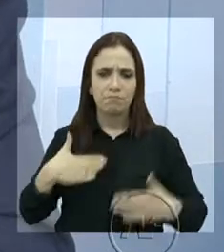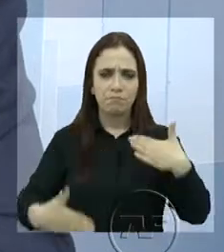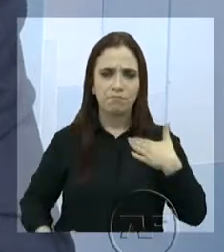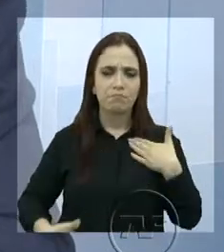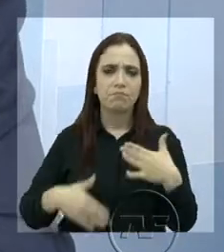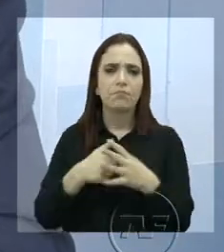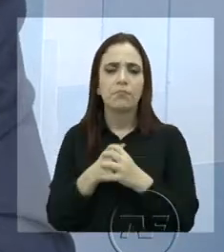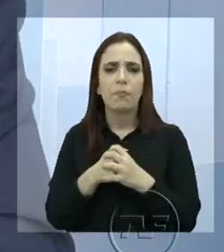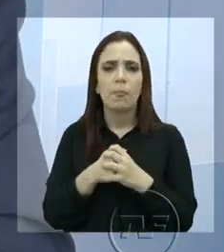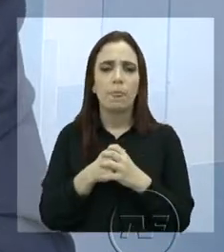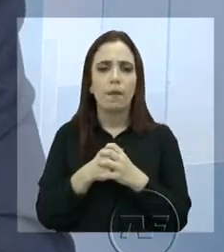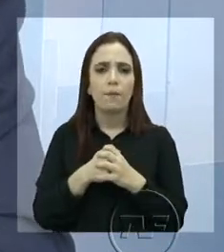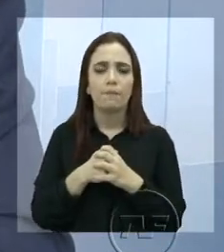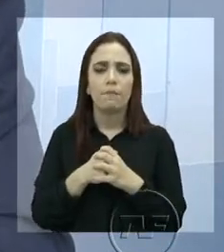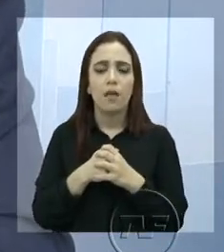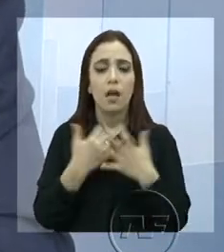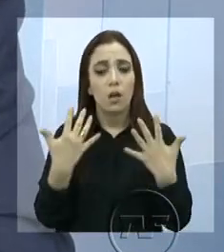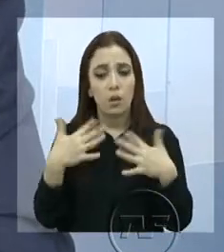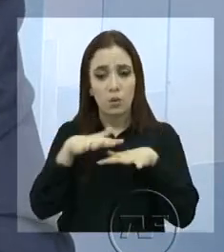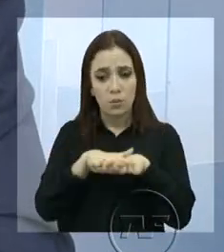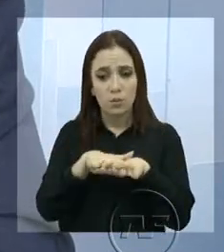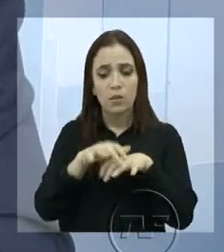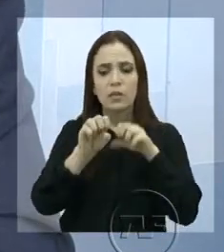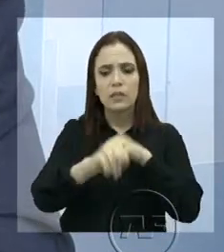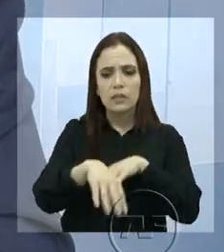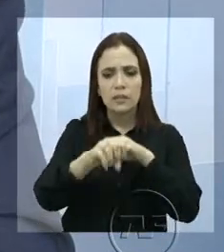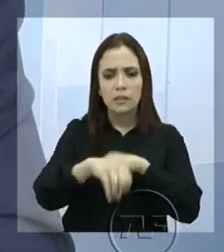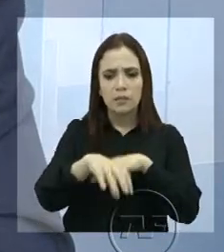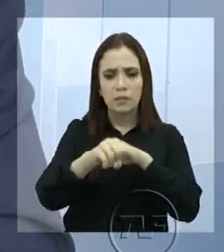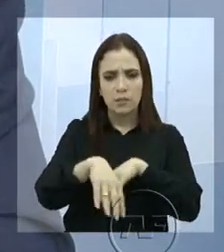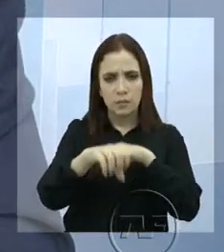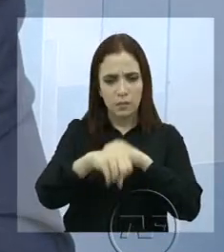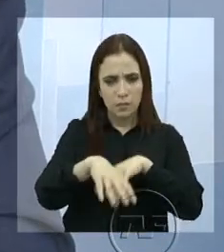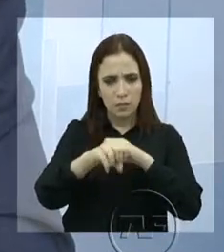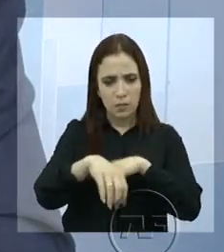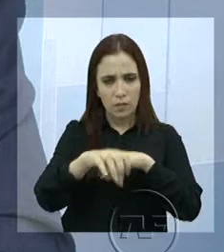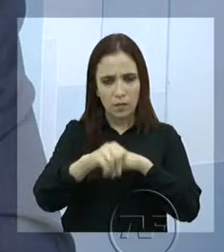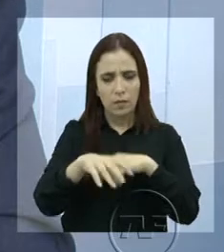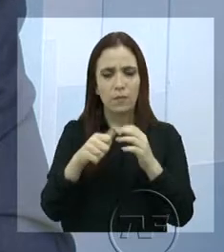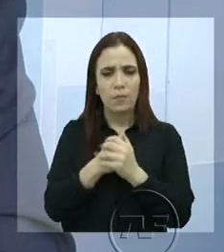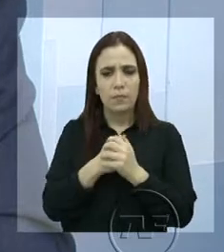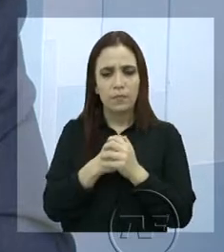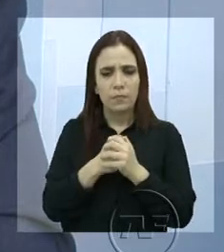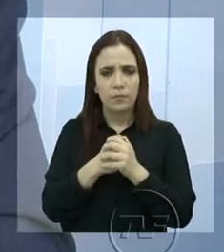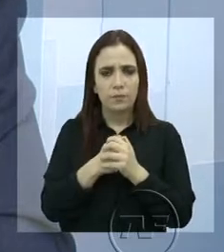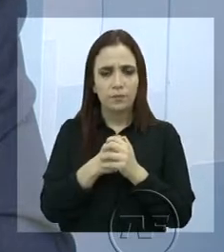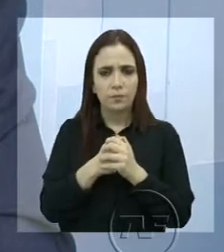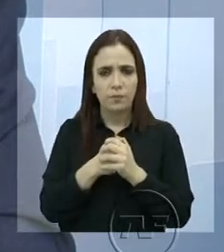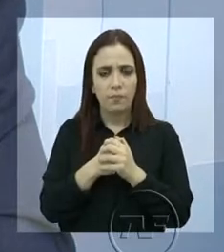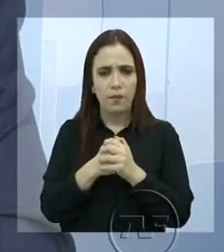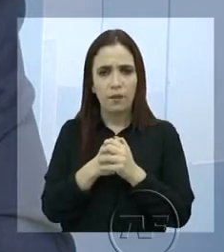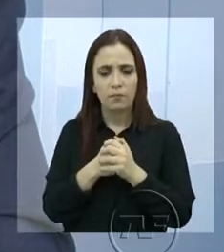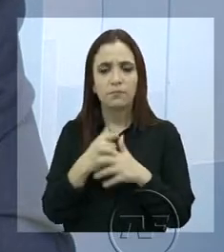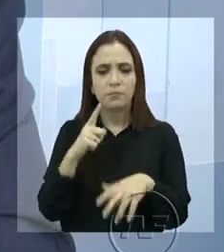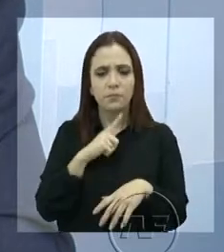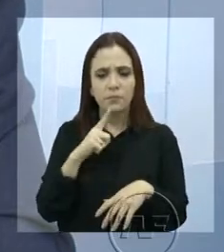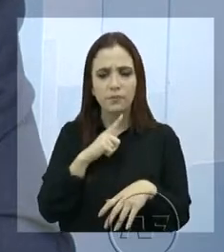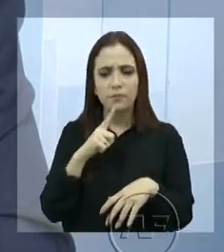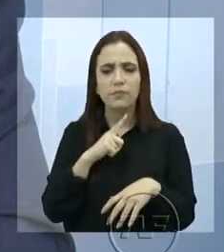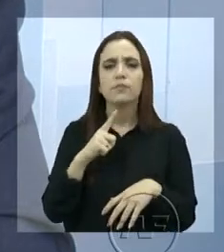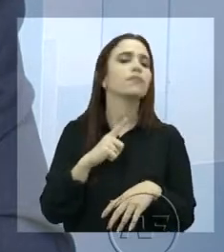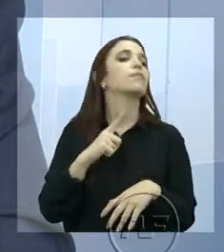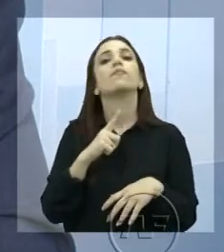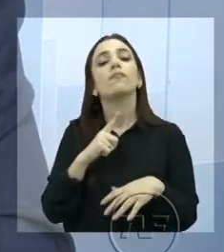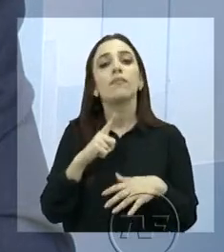mobilidade. A inclusão, né, o ensino, a educação inclusiva, ela, para ser garantida de maneira ampla, é